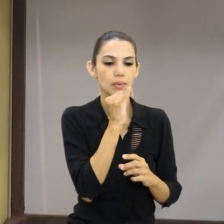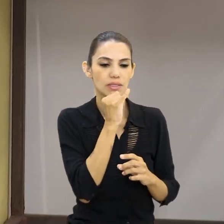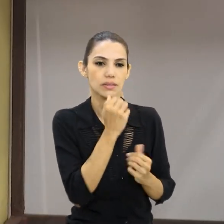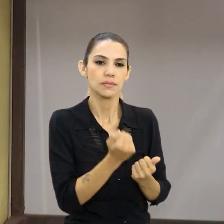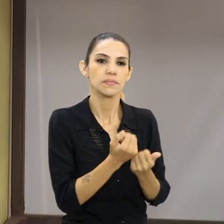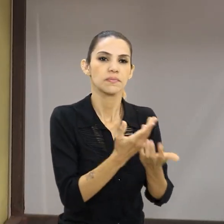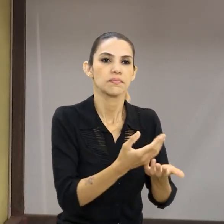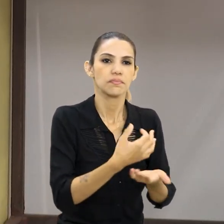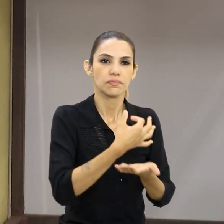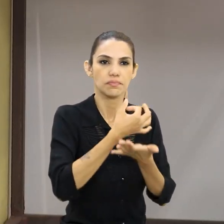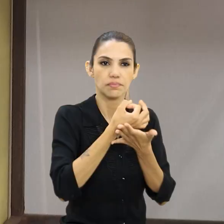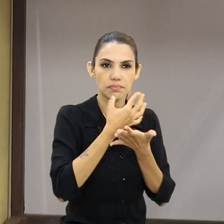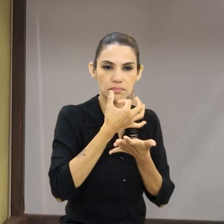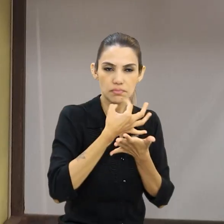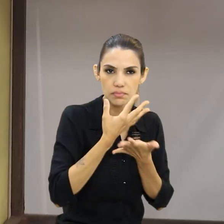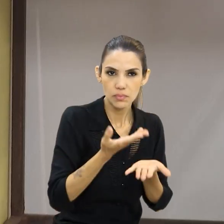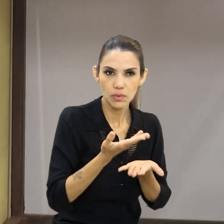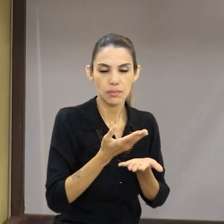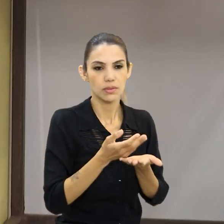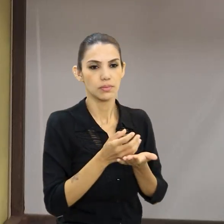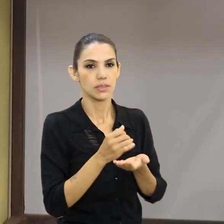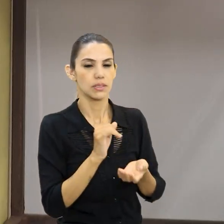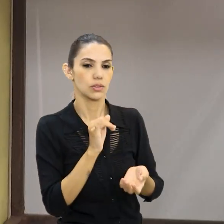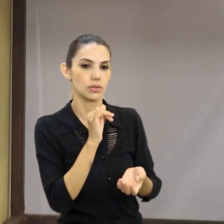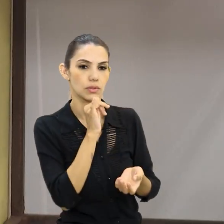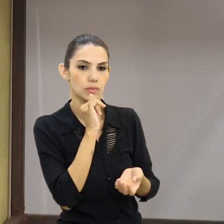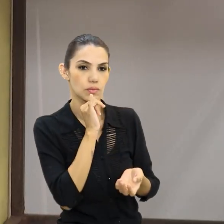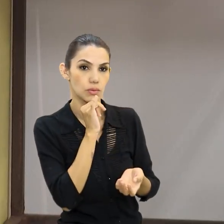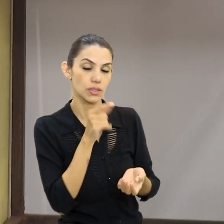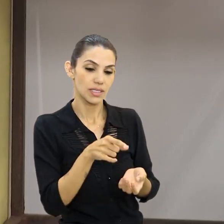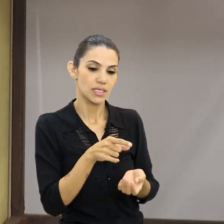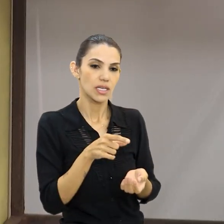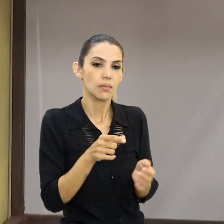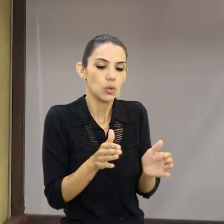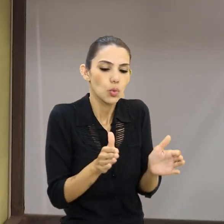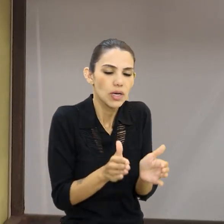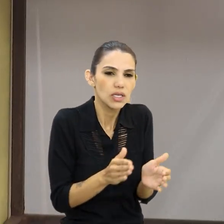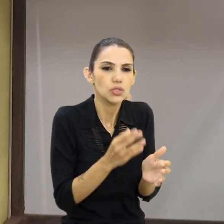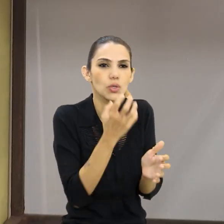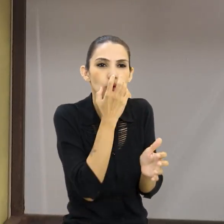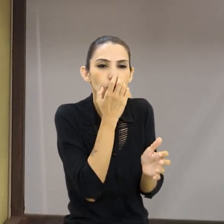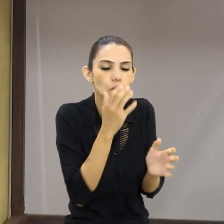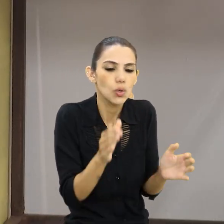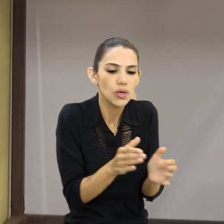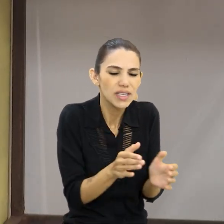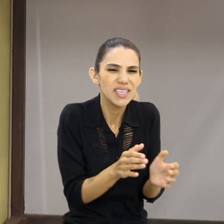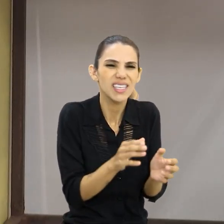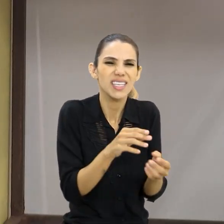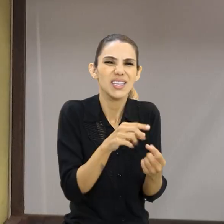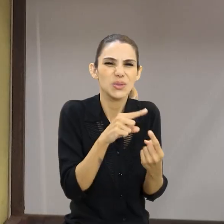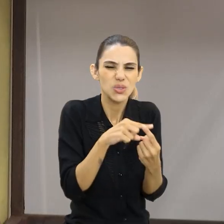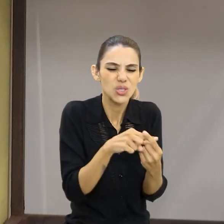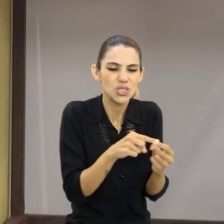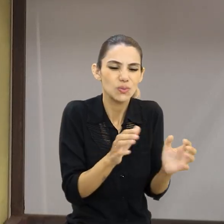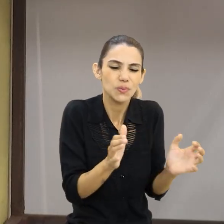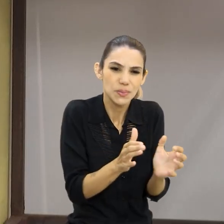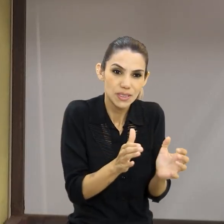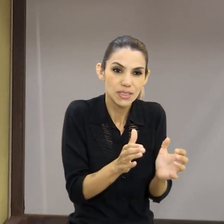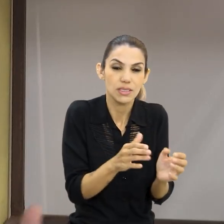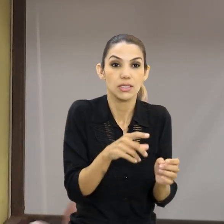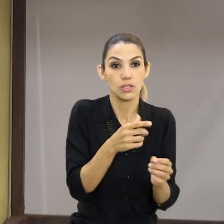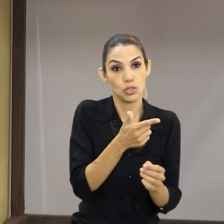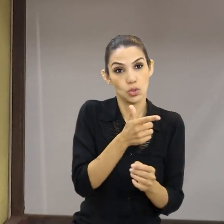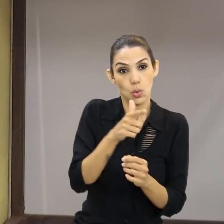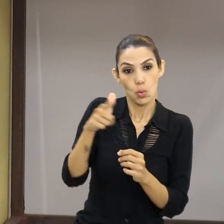comprimido, com xarope de um cachorro de porte pequeno, né, como um shih tzu ou outro, e de